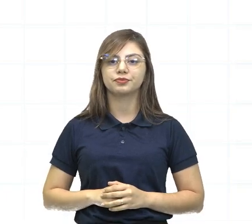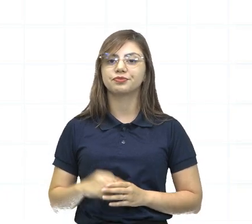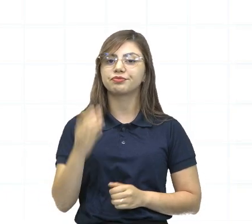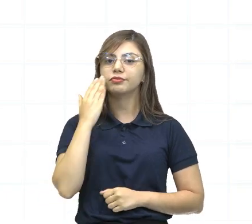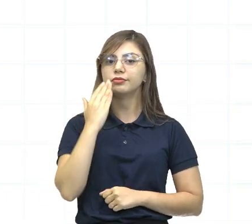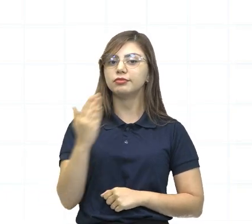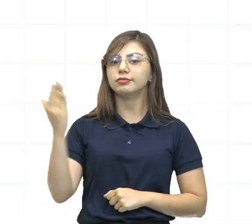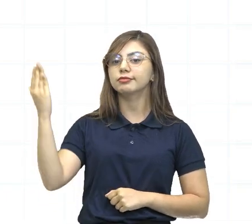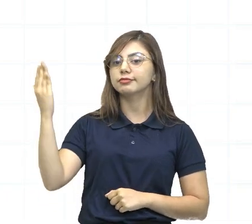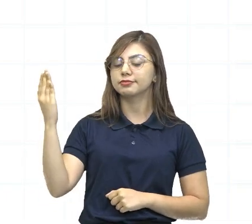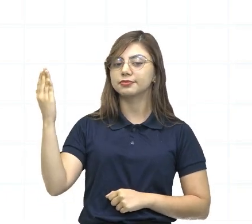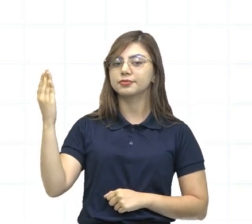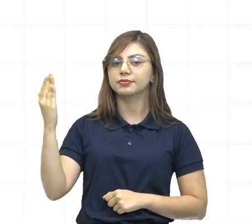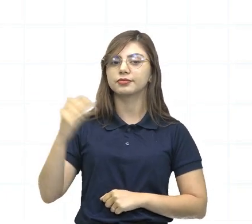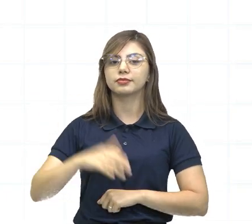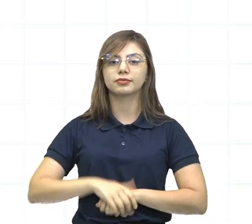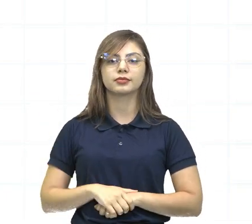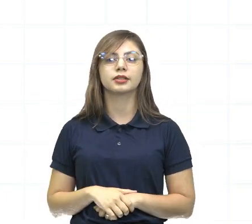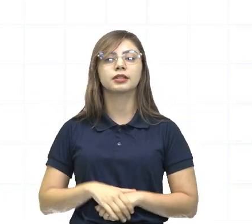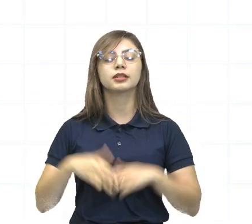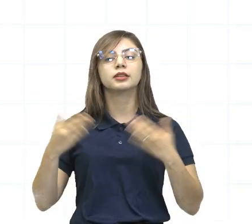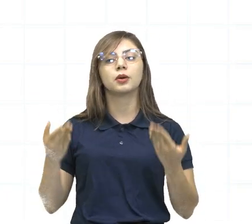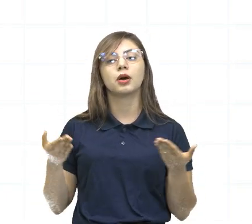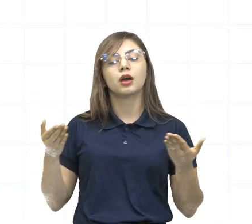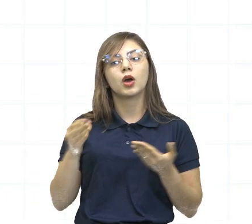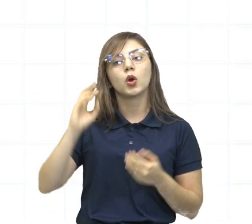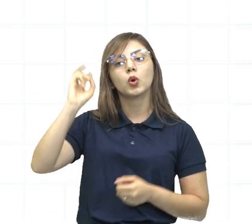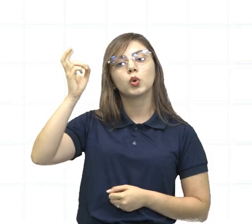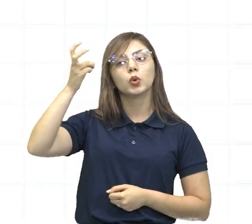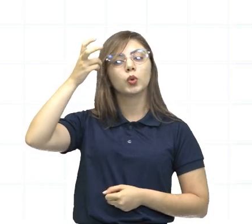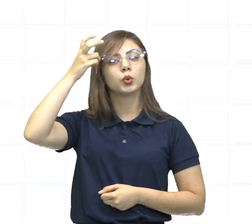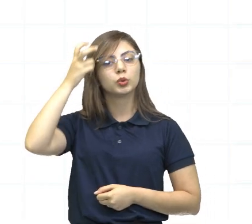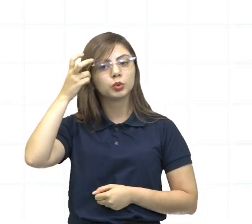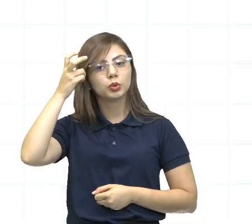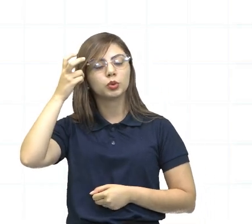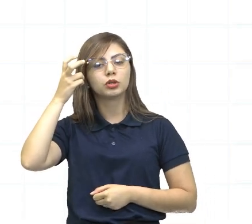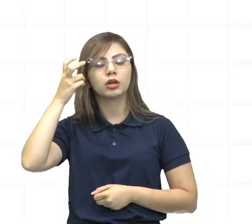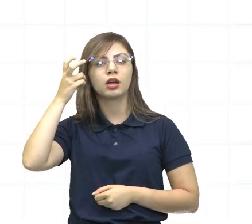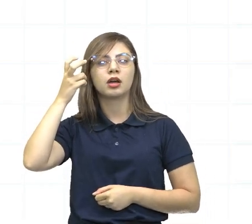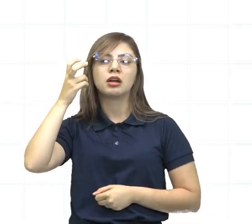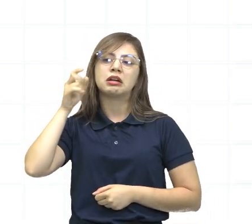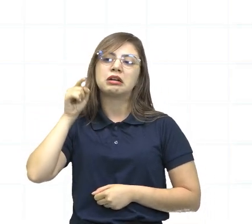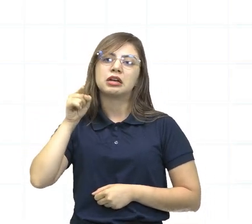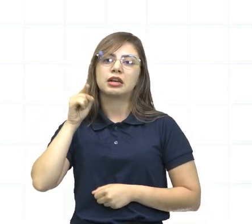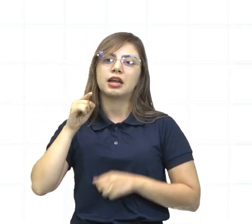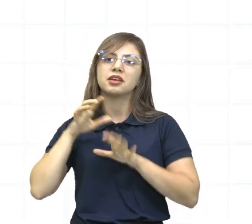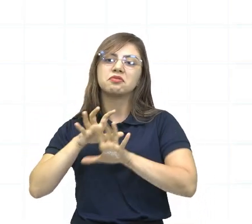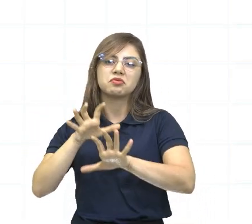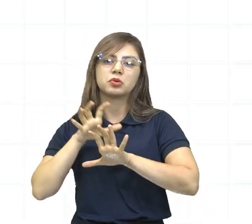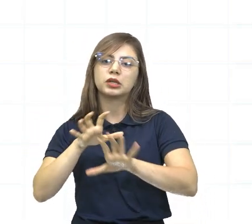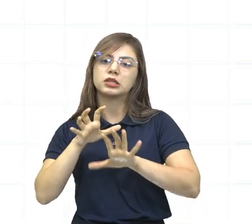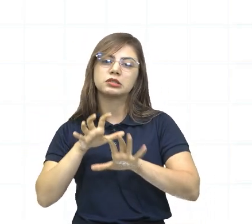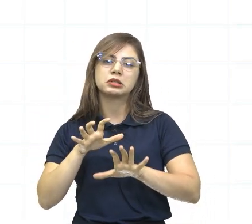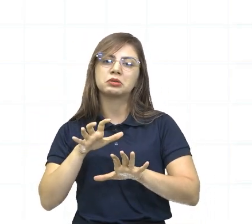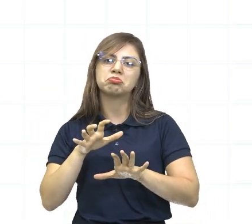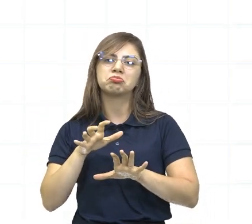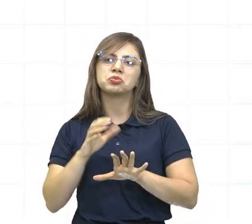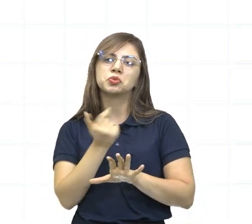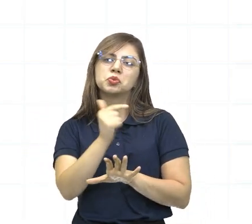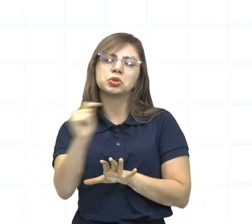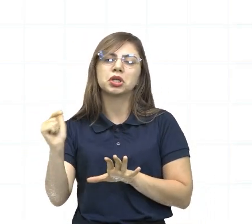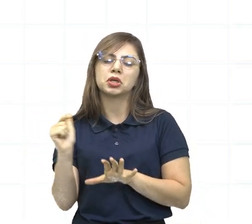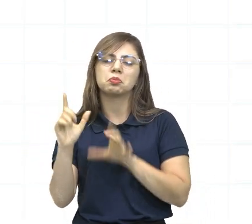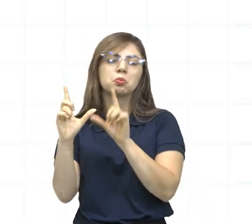Low Context Culture, nós temos, então, cultura, nesse caso aqui, de baixo contexto, tá? Temos a palavrinha alta ali, mas é baixo